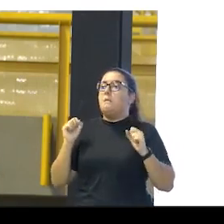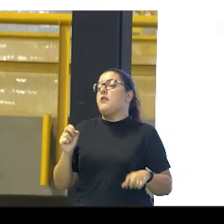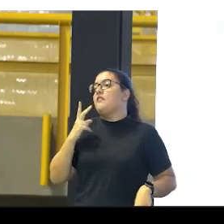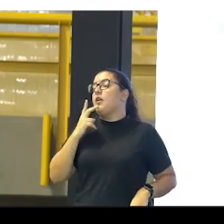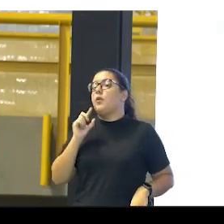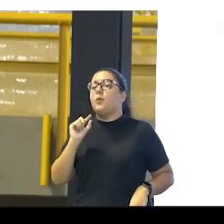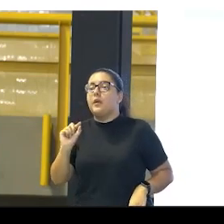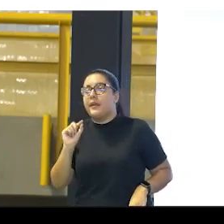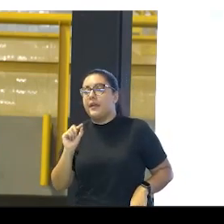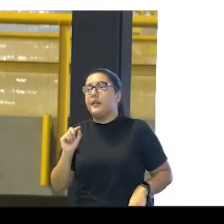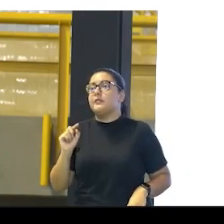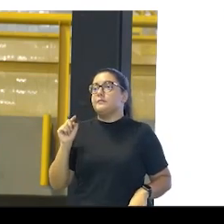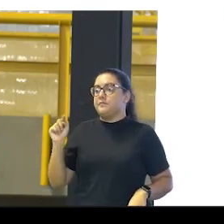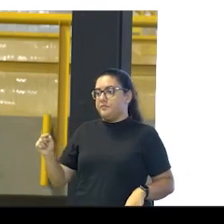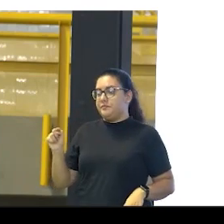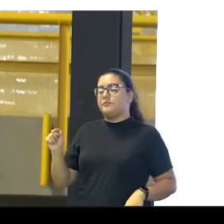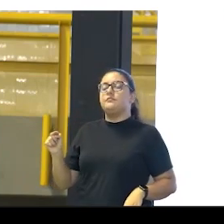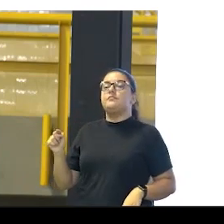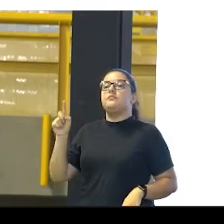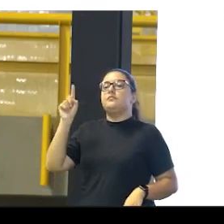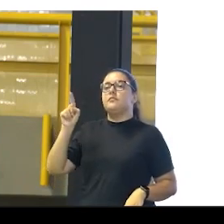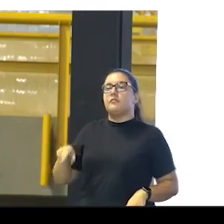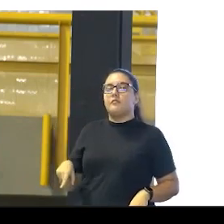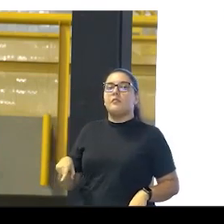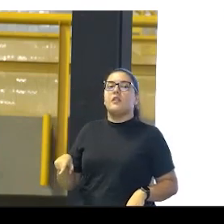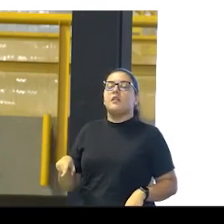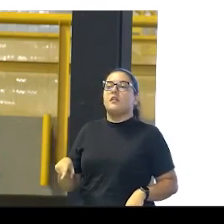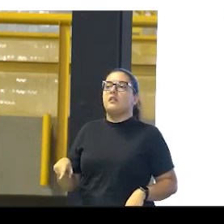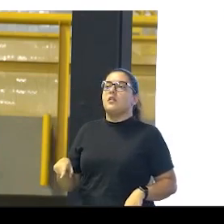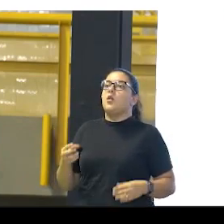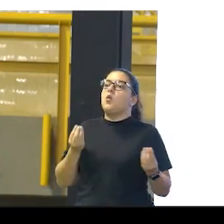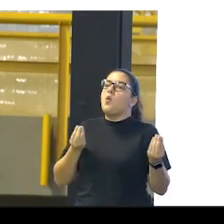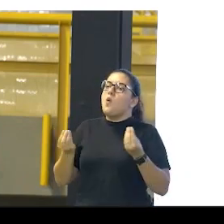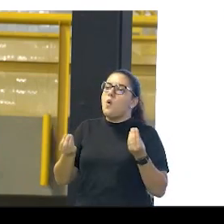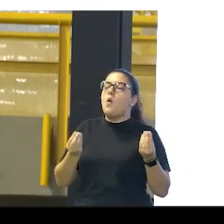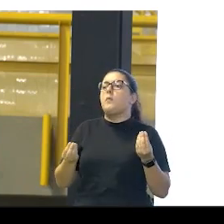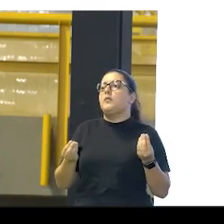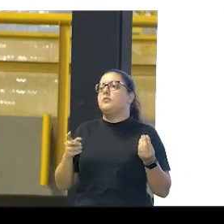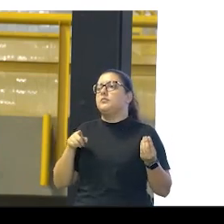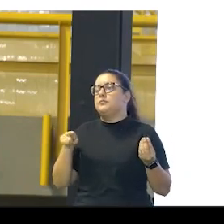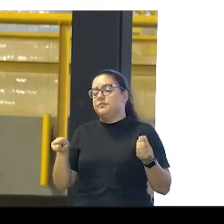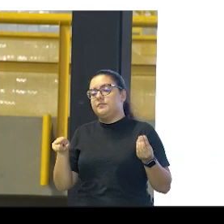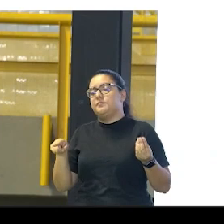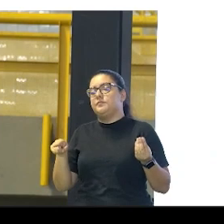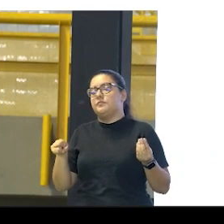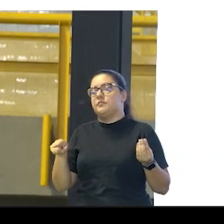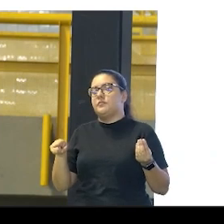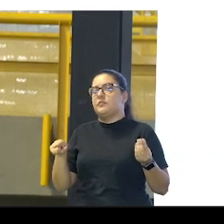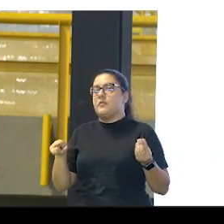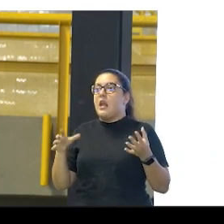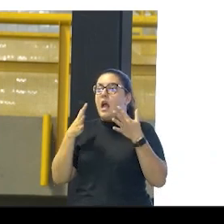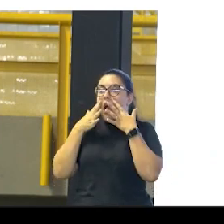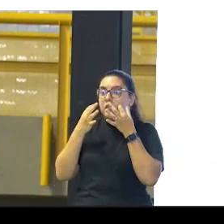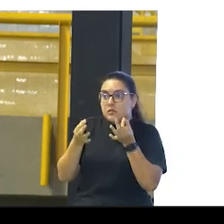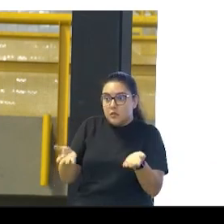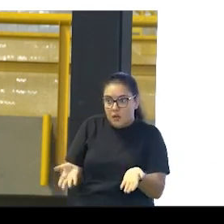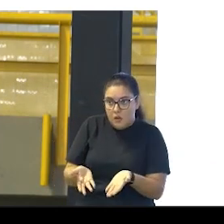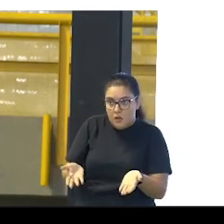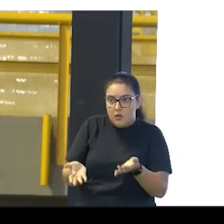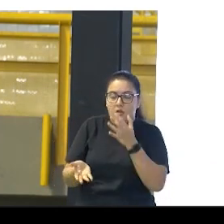afirmar que essas fontes não renováveis, elas funcionam ao mesmo tempo. Presta